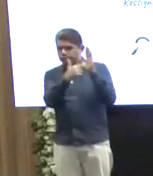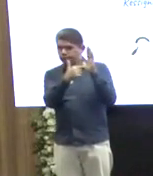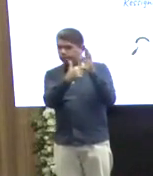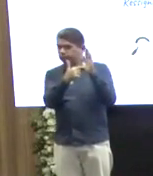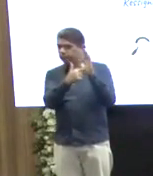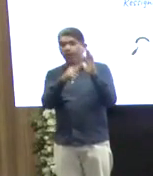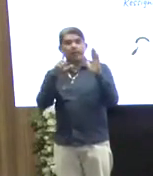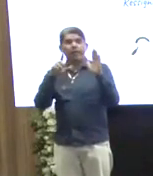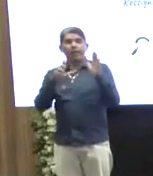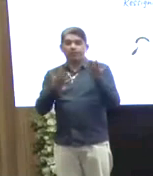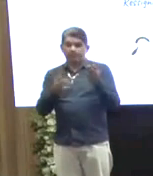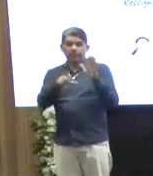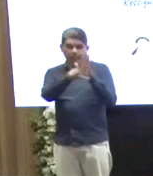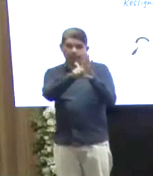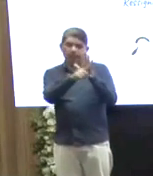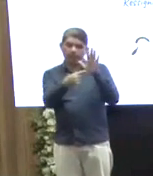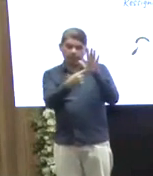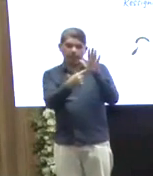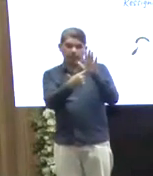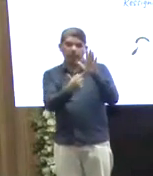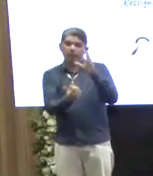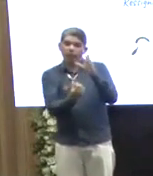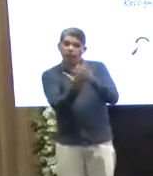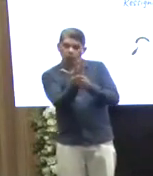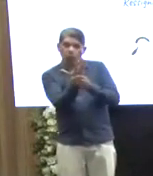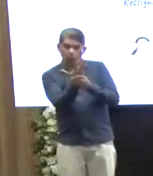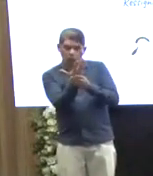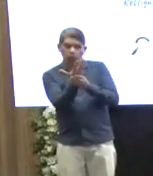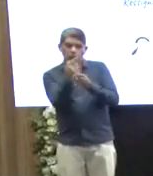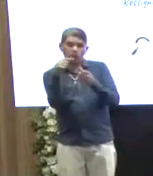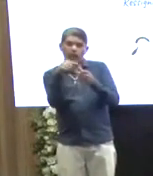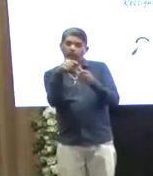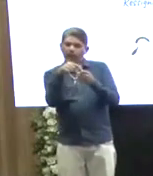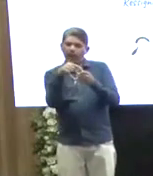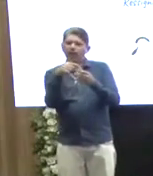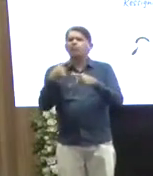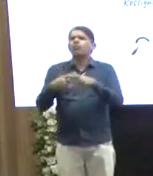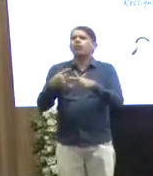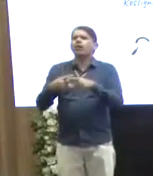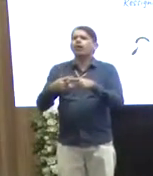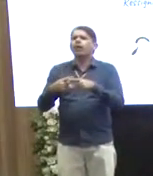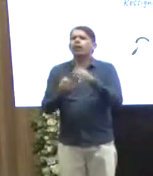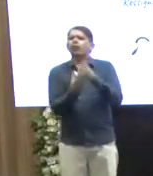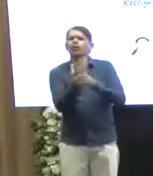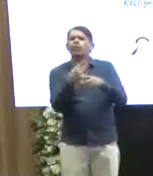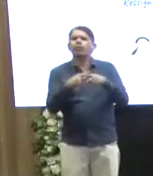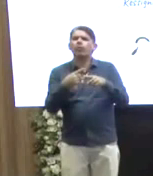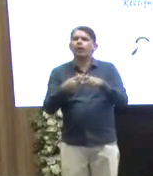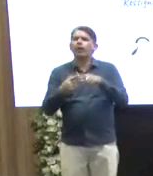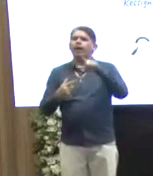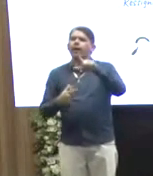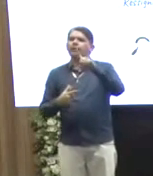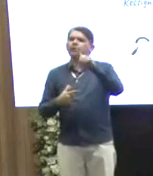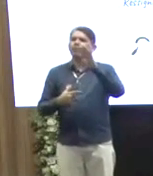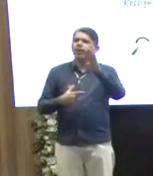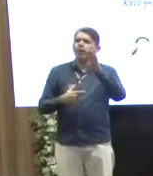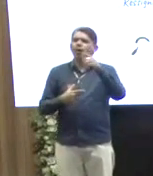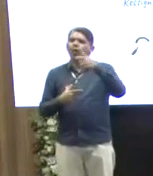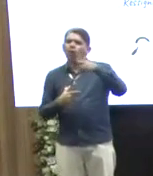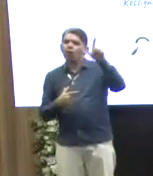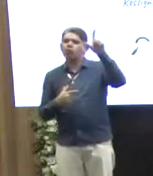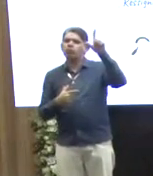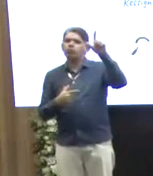10.639, pela 11.645. Então, o que a escola está fazendo é estar, digamos assim, sintonizada com essa mudança legal, que